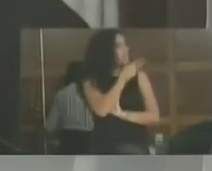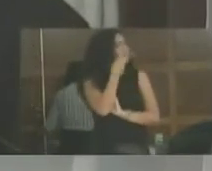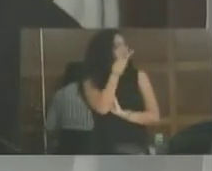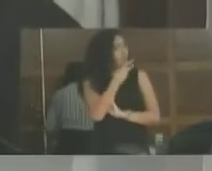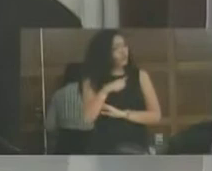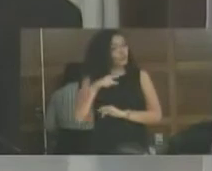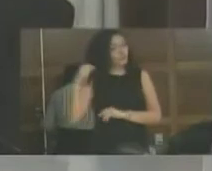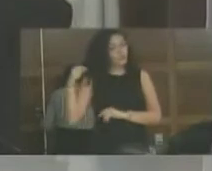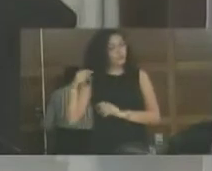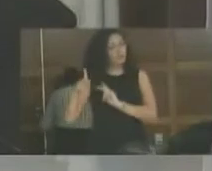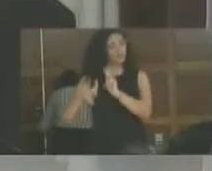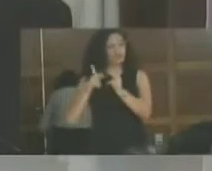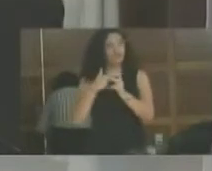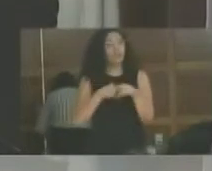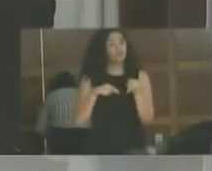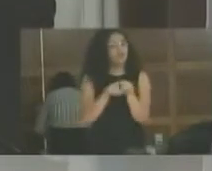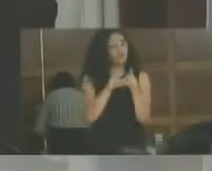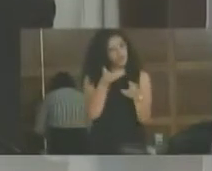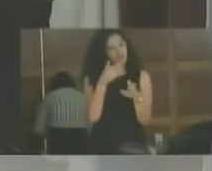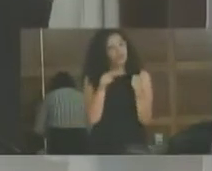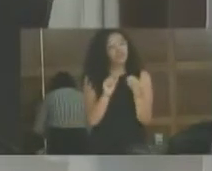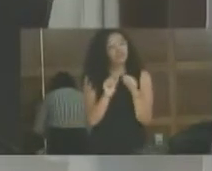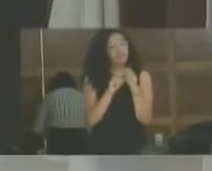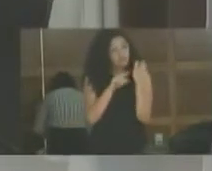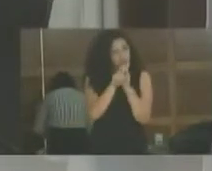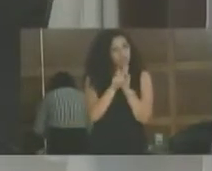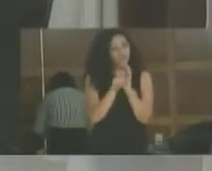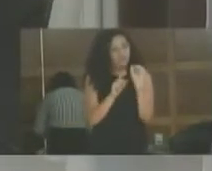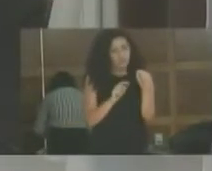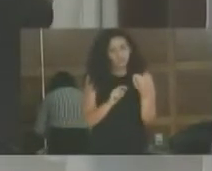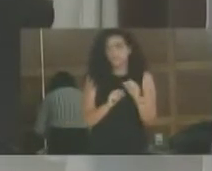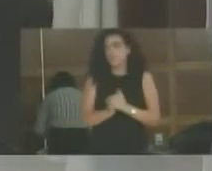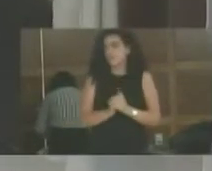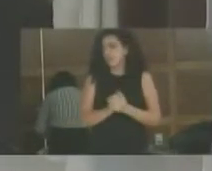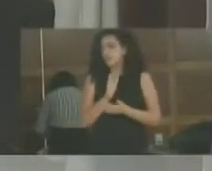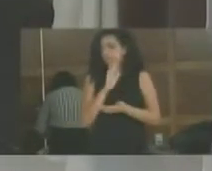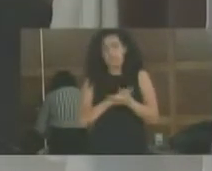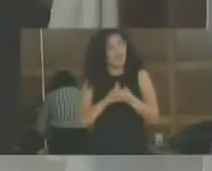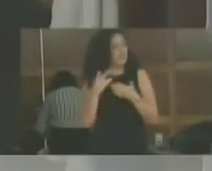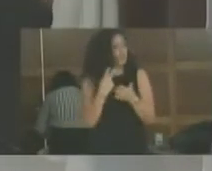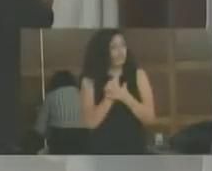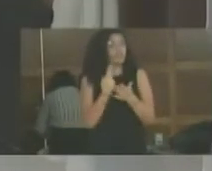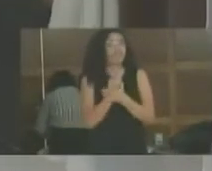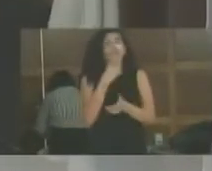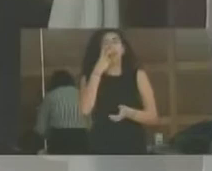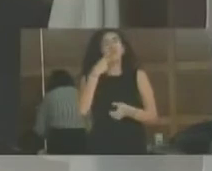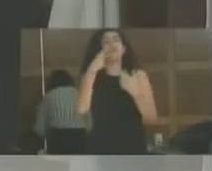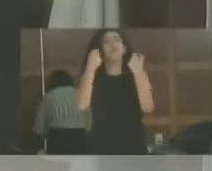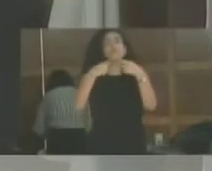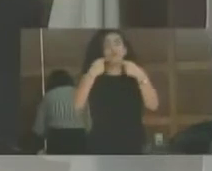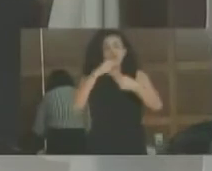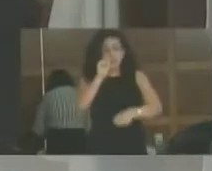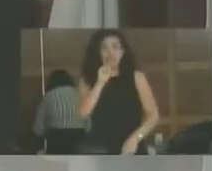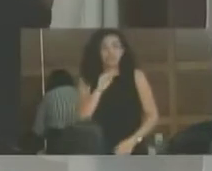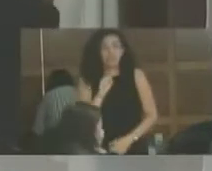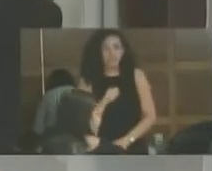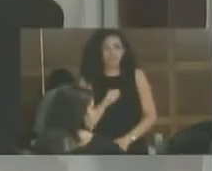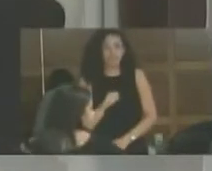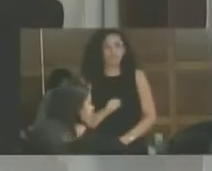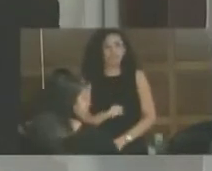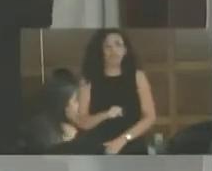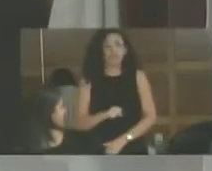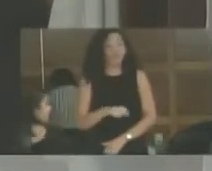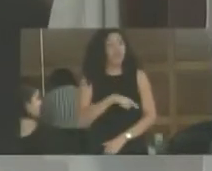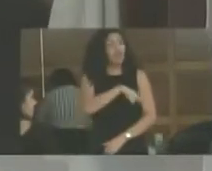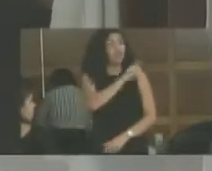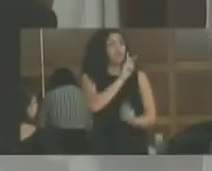população, até eu quero fazer algumas perguntas, sim. Então, não tem nada demais. Vereador tem sim que agora mesmo, no módulo